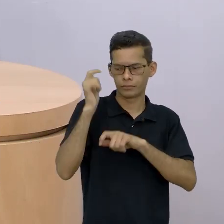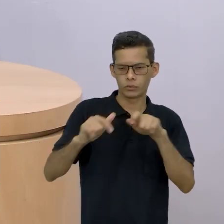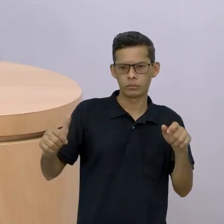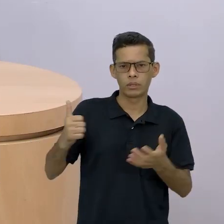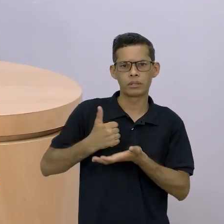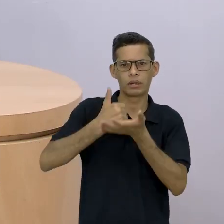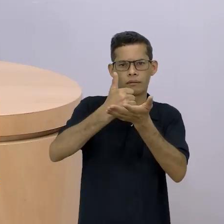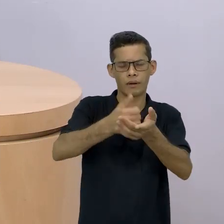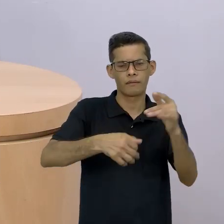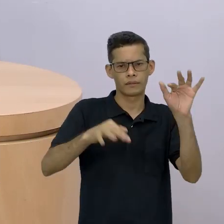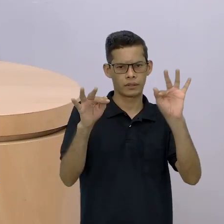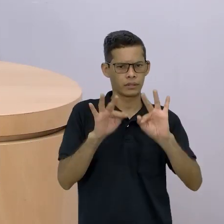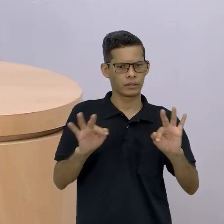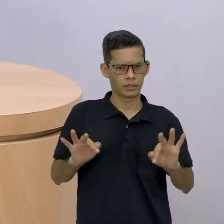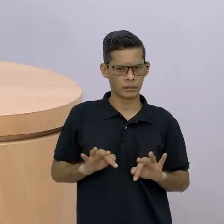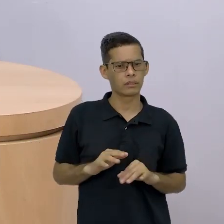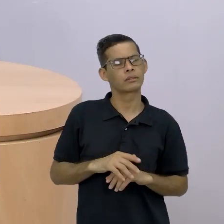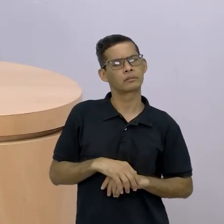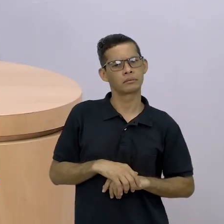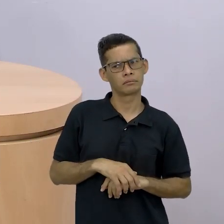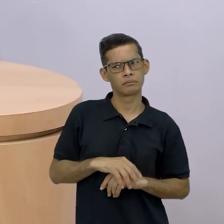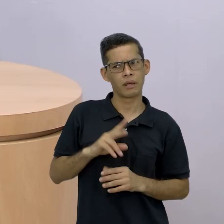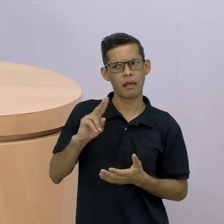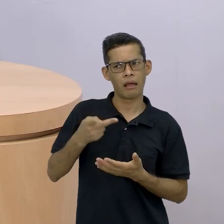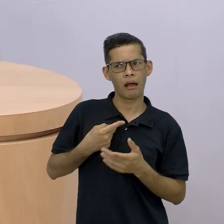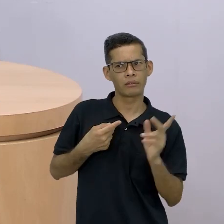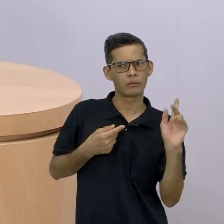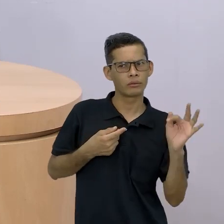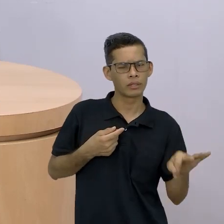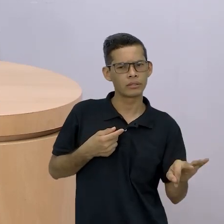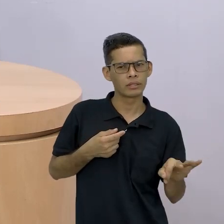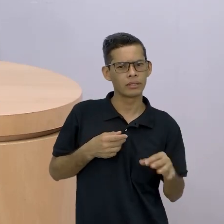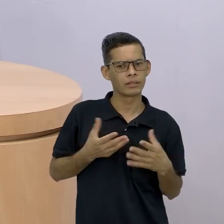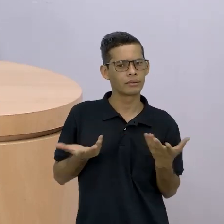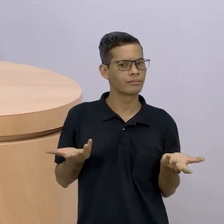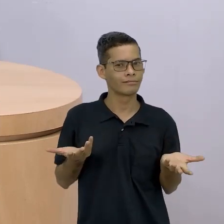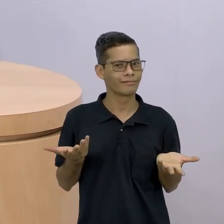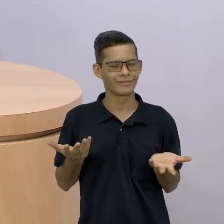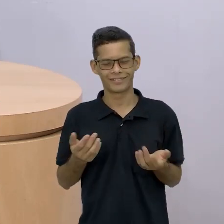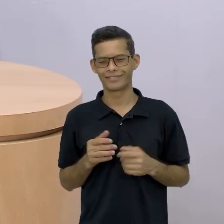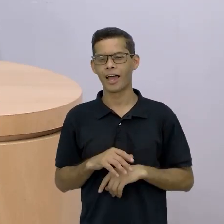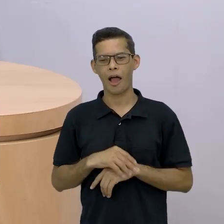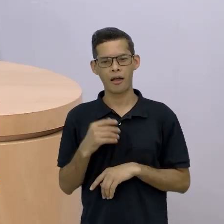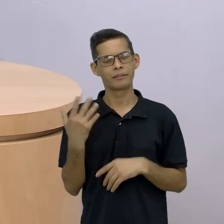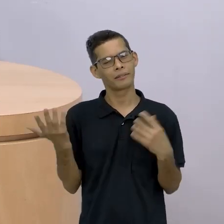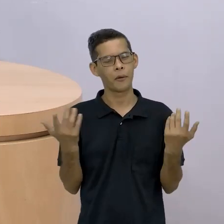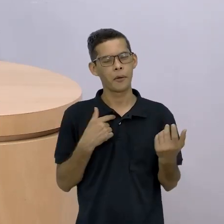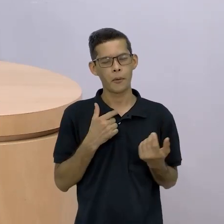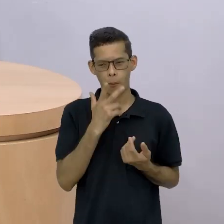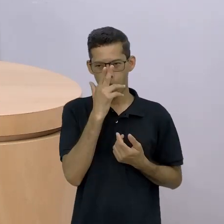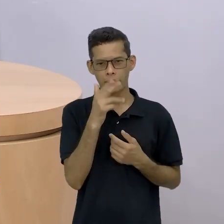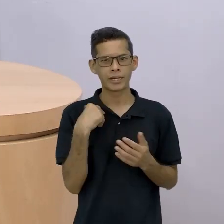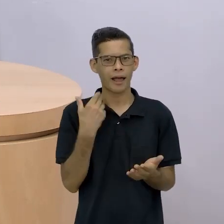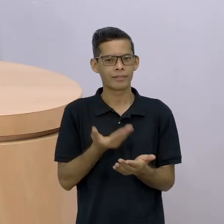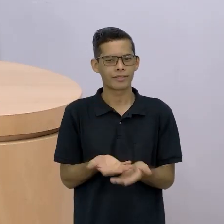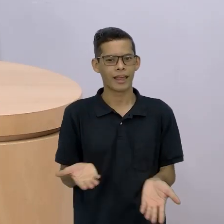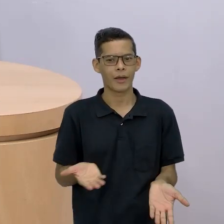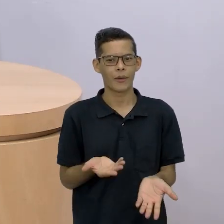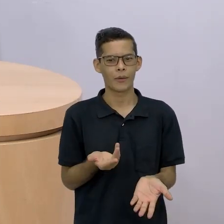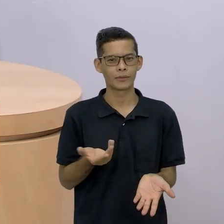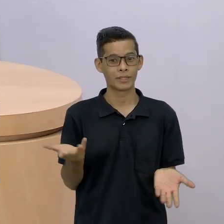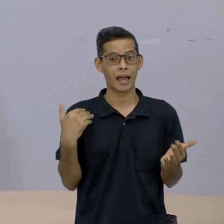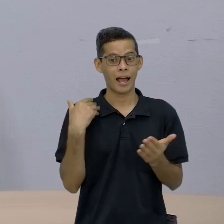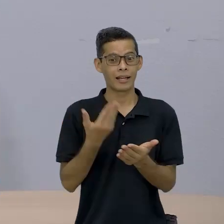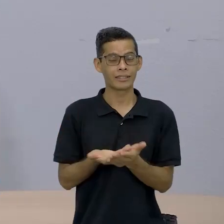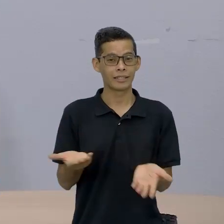felicidade. Erraram ou acertaram? Olha, eu acho que a gente está voltando um